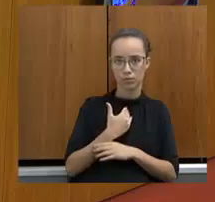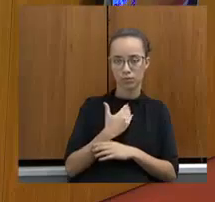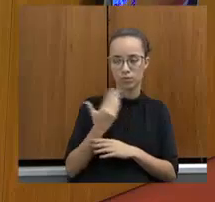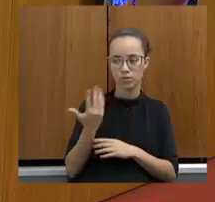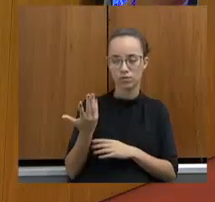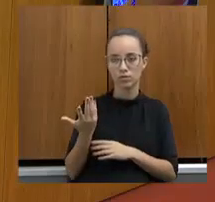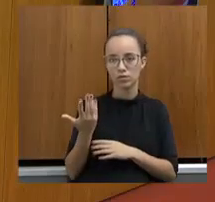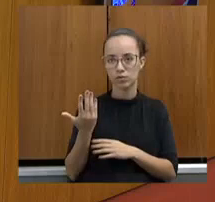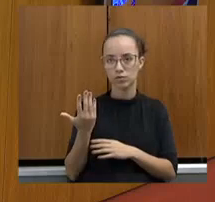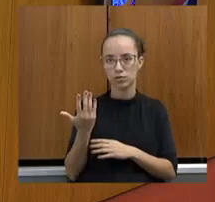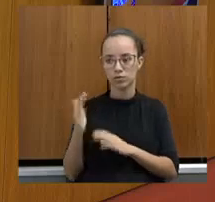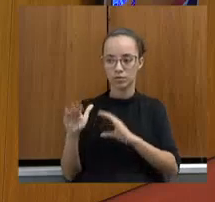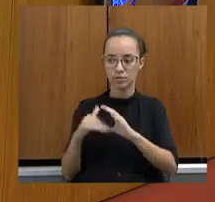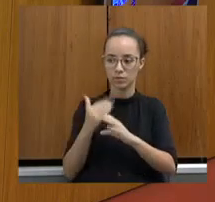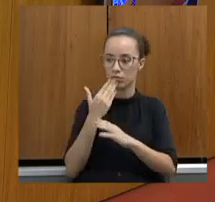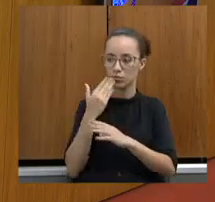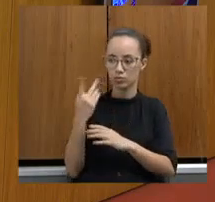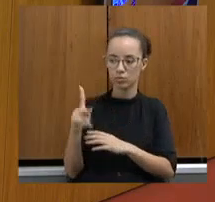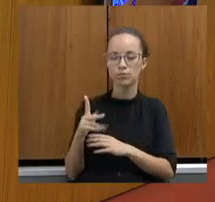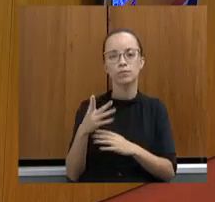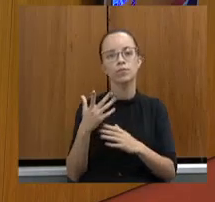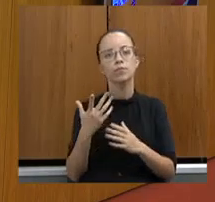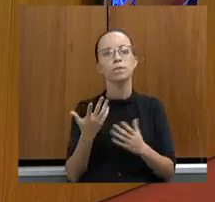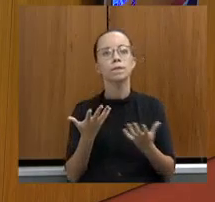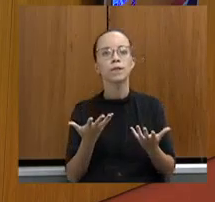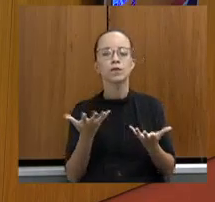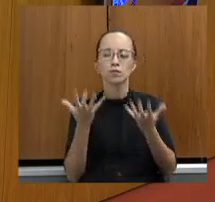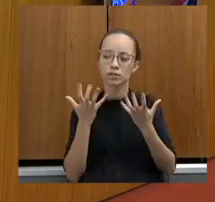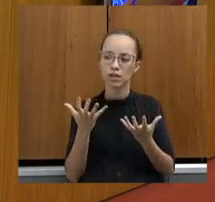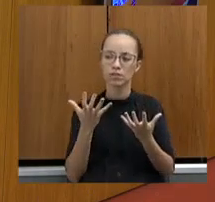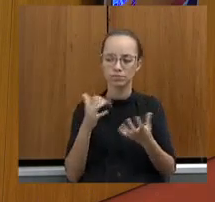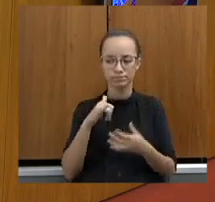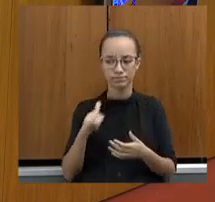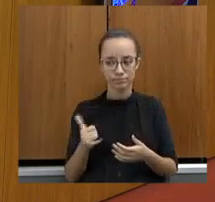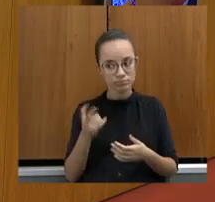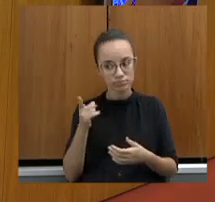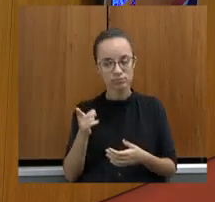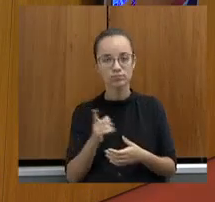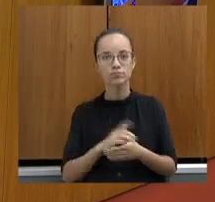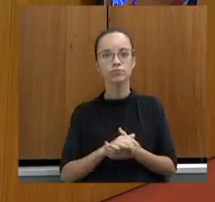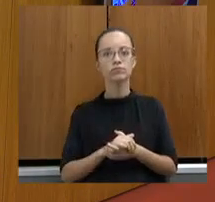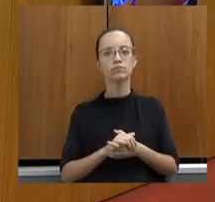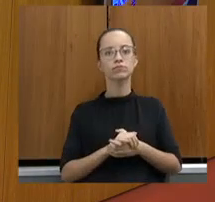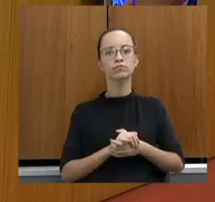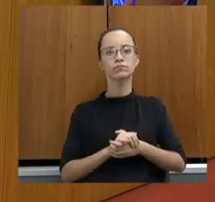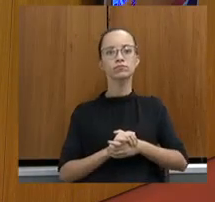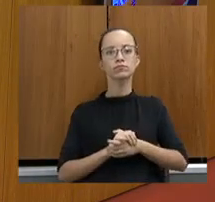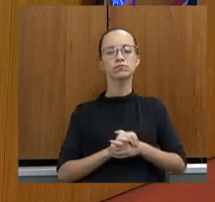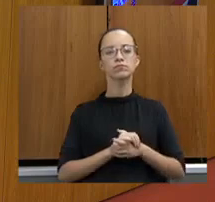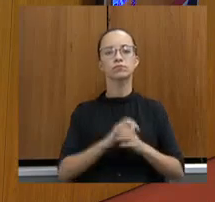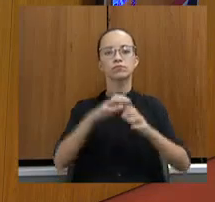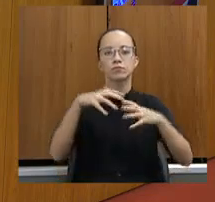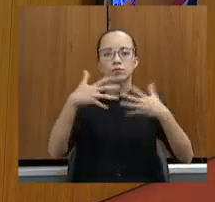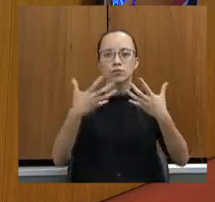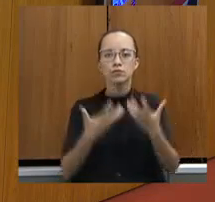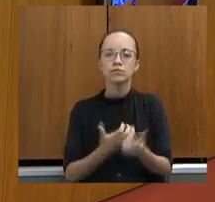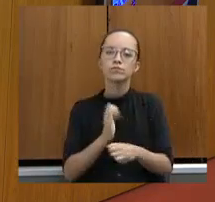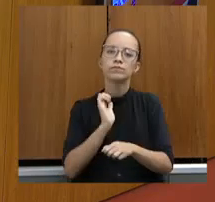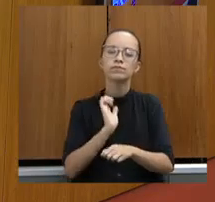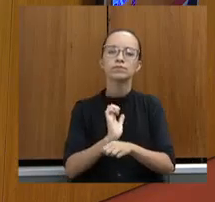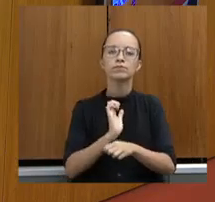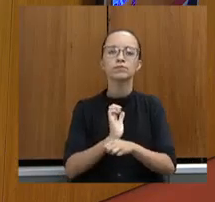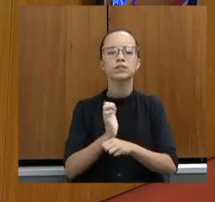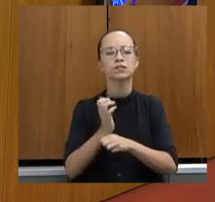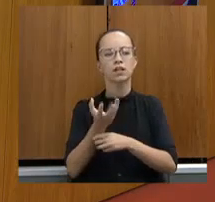então eu queria Então eu queria pegar Exatamente isso o estado vem sistematicamente